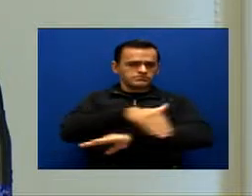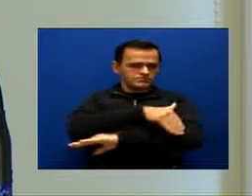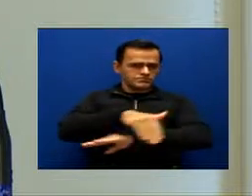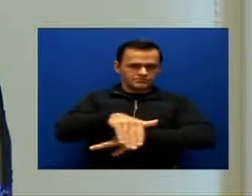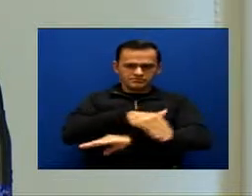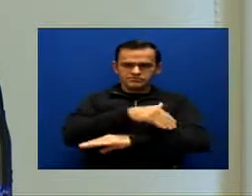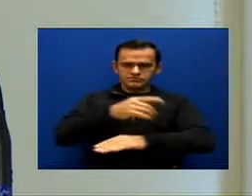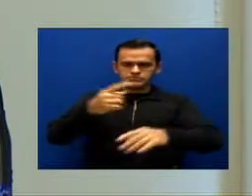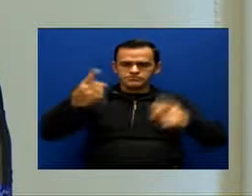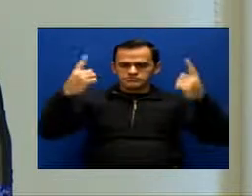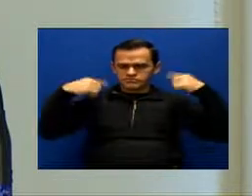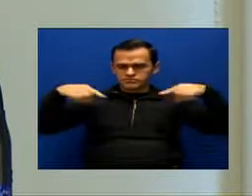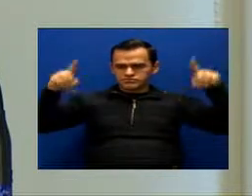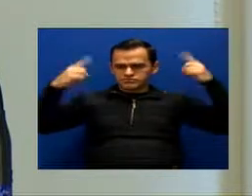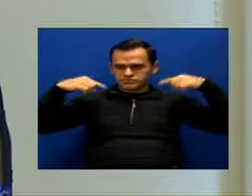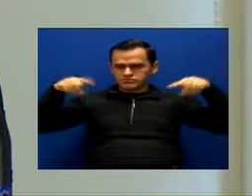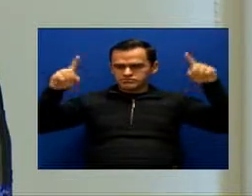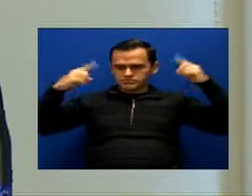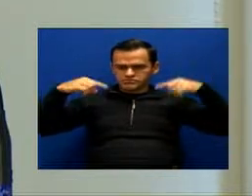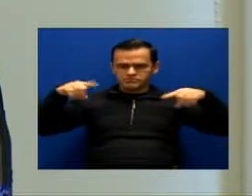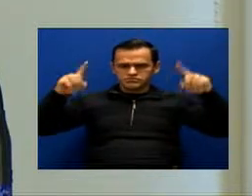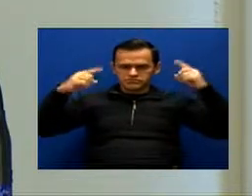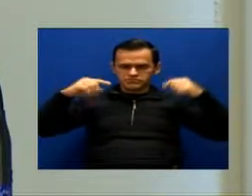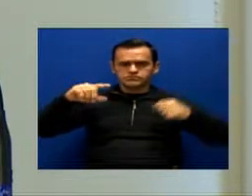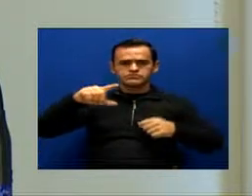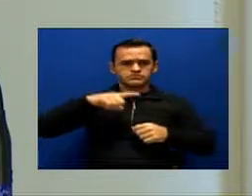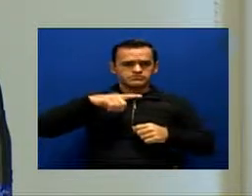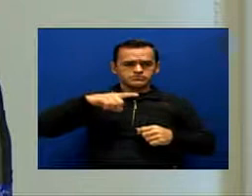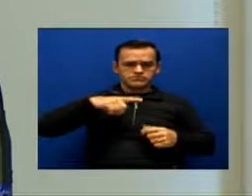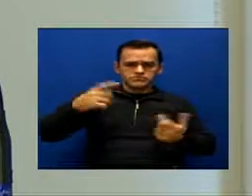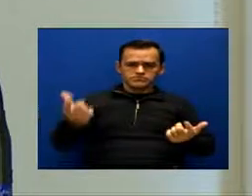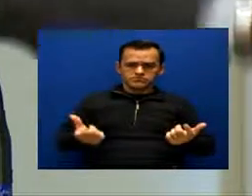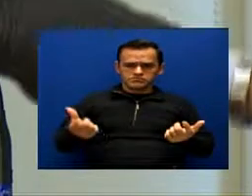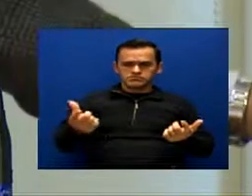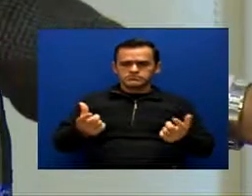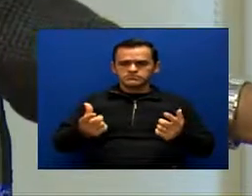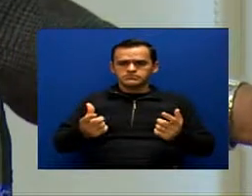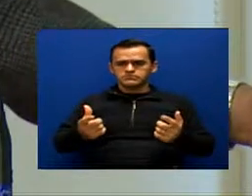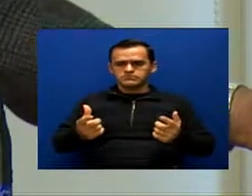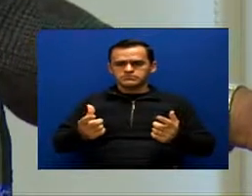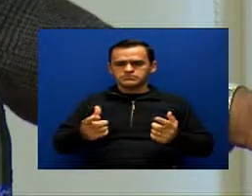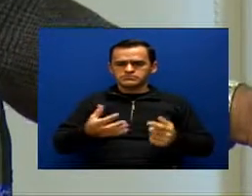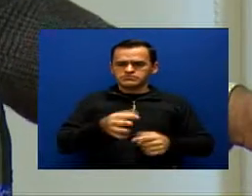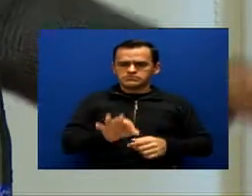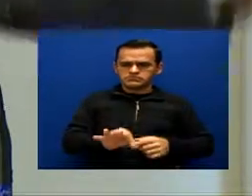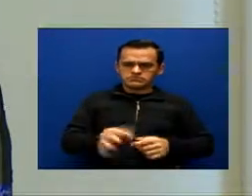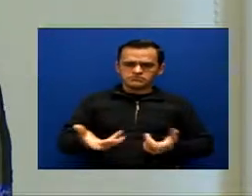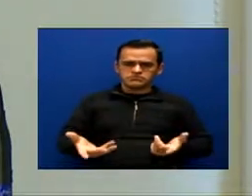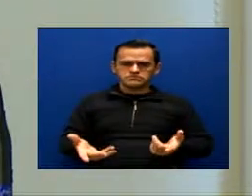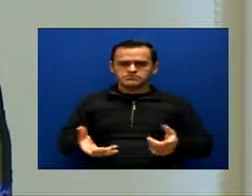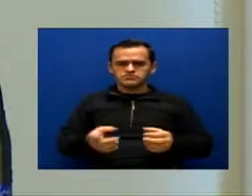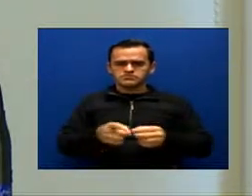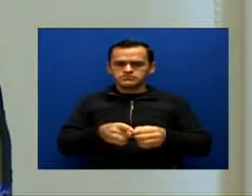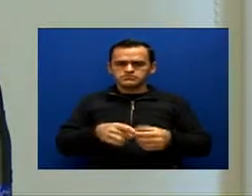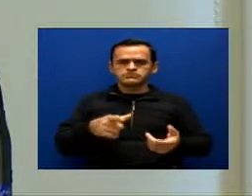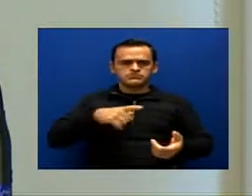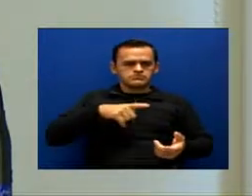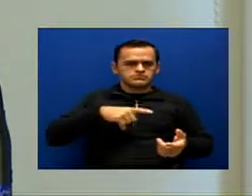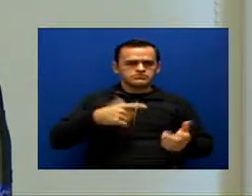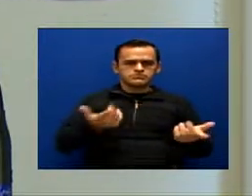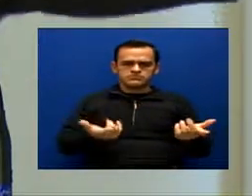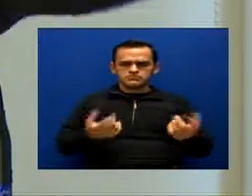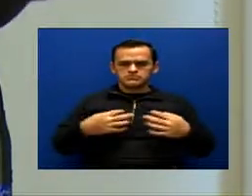lá? Eles exibindo, se exibindo, sua genitália, sua nudez, para quem passa. Vão ali na